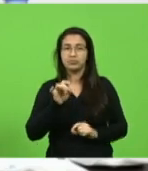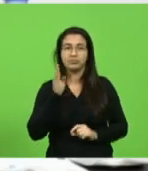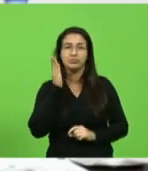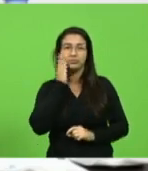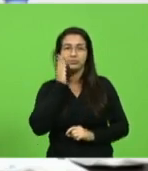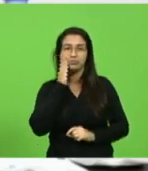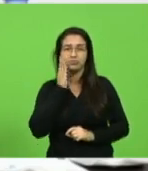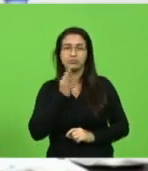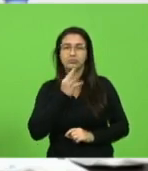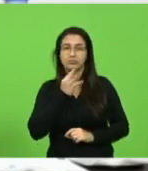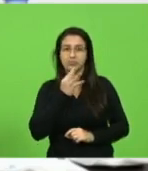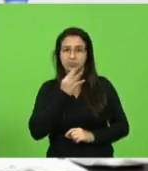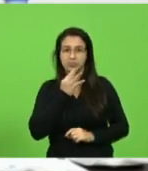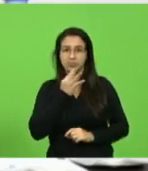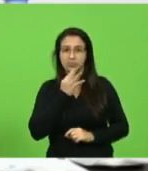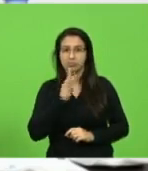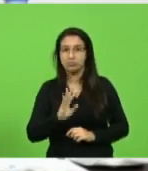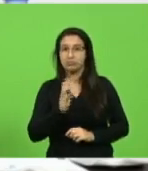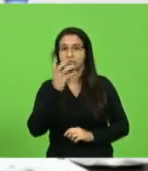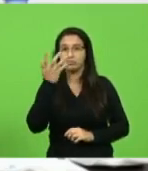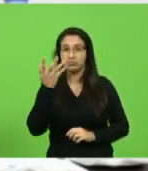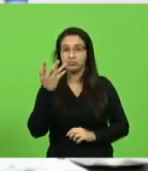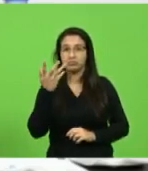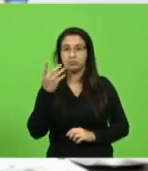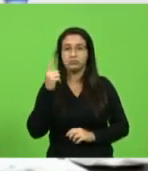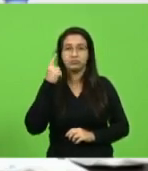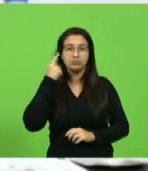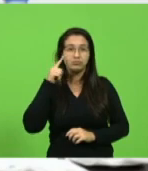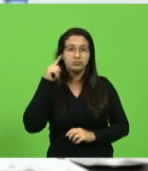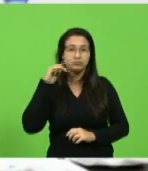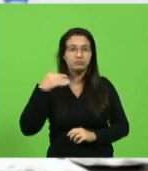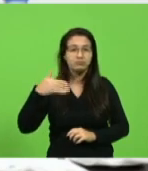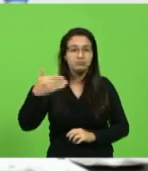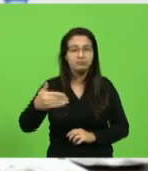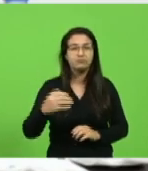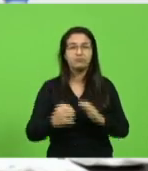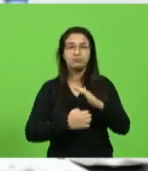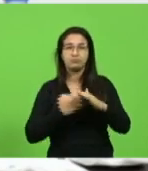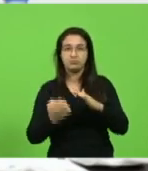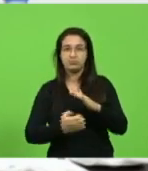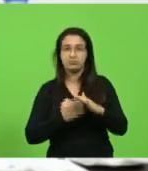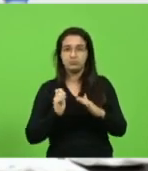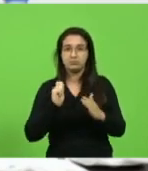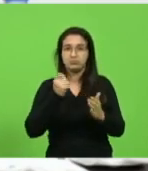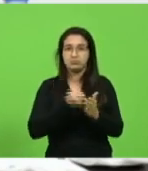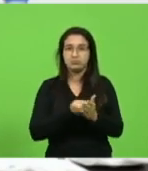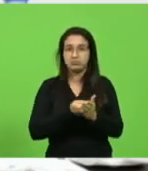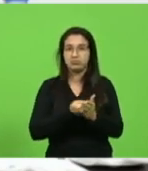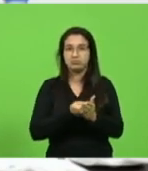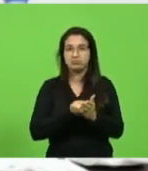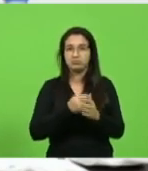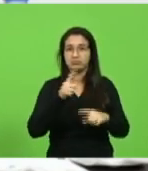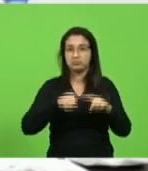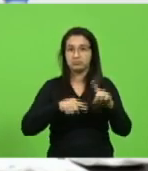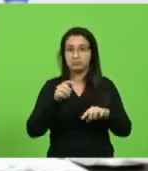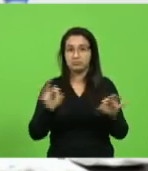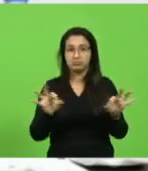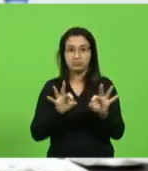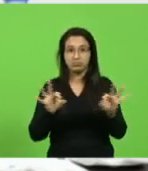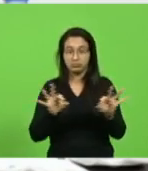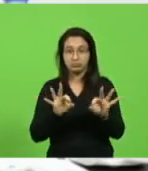operação quando dias após a contratação da empresa não havia entregado os equipamentos quando então